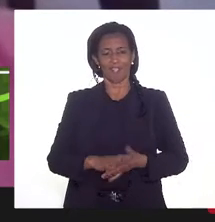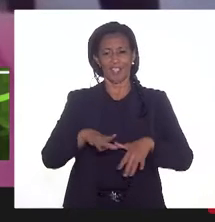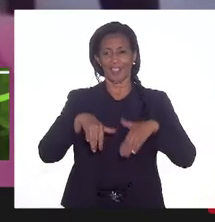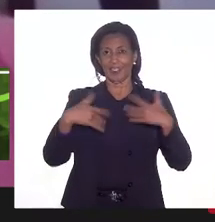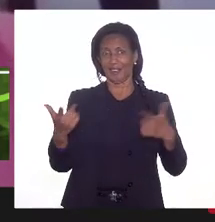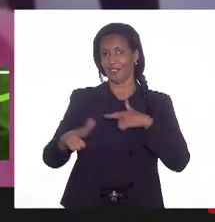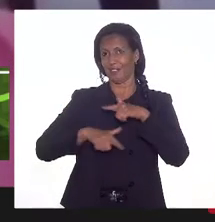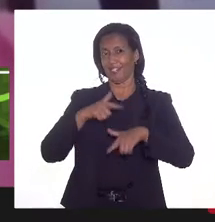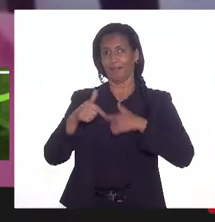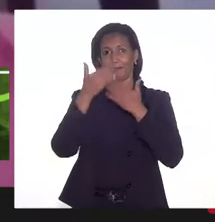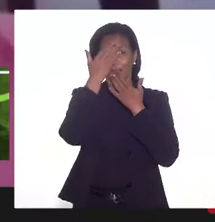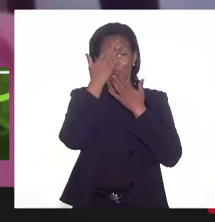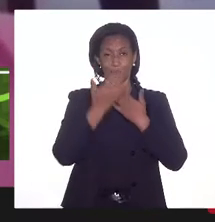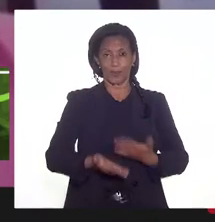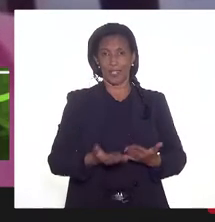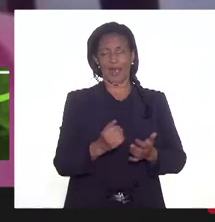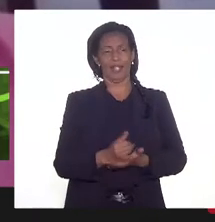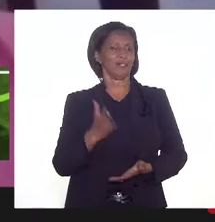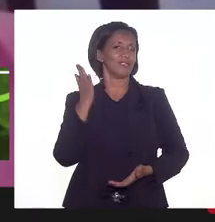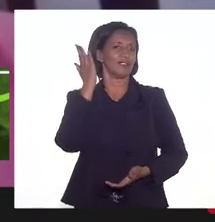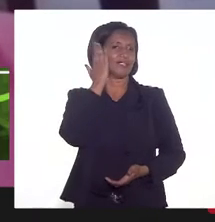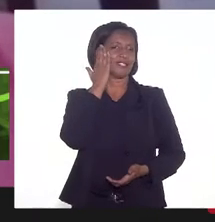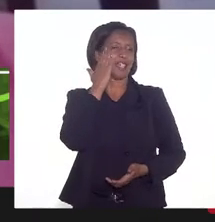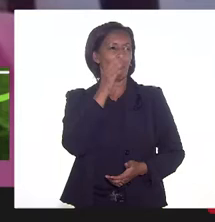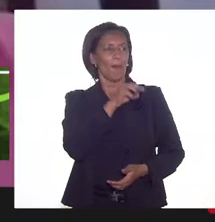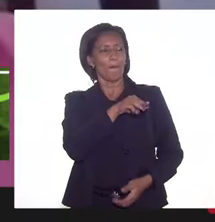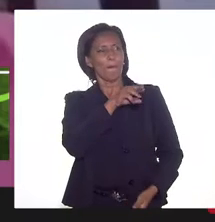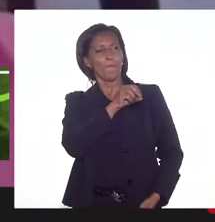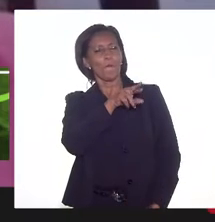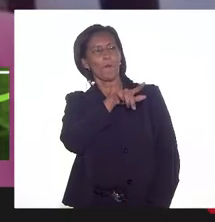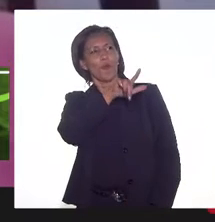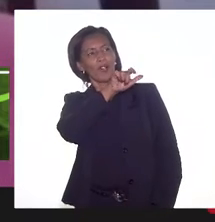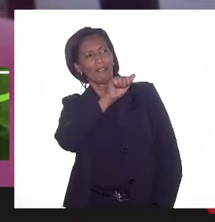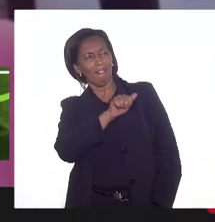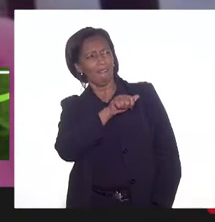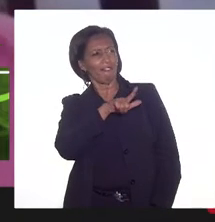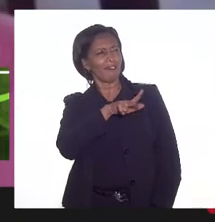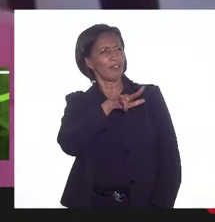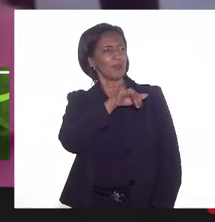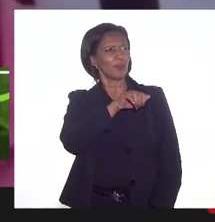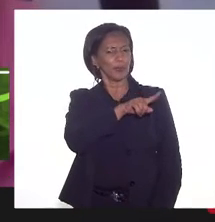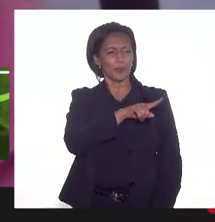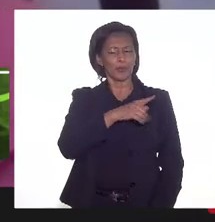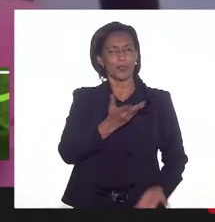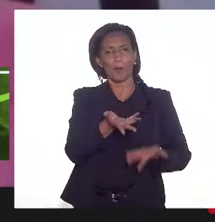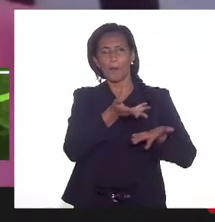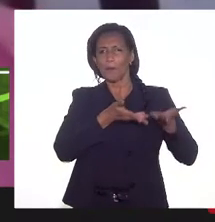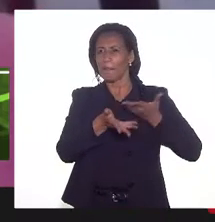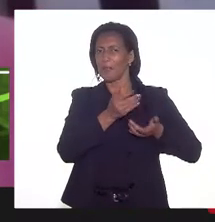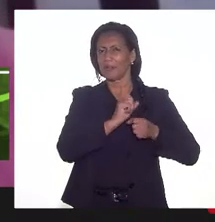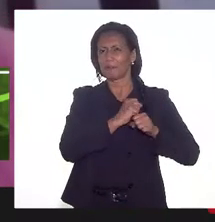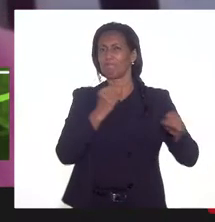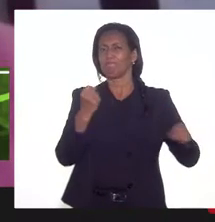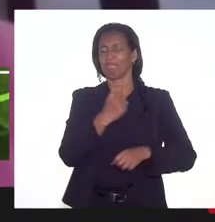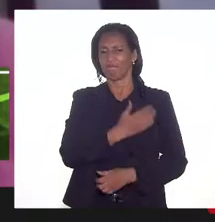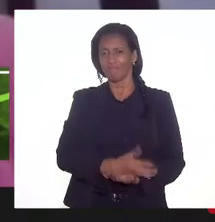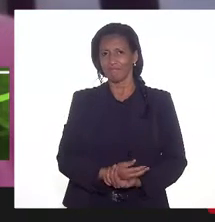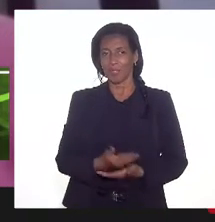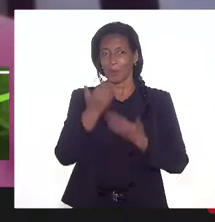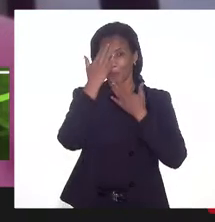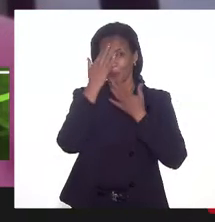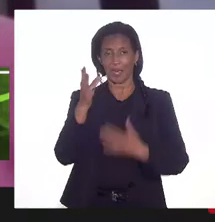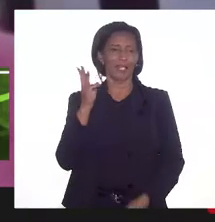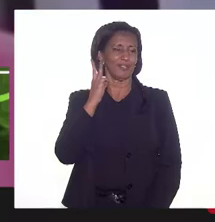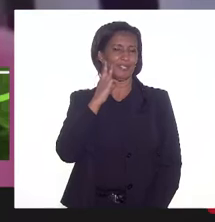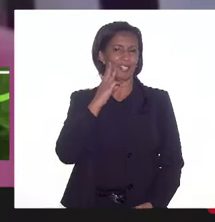trabalho muito obrigado e eu sei que Morgana Lúcio Sanfilippo são parceiros enormes obrigado obrigado